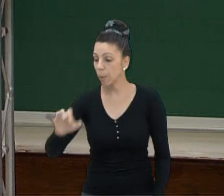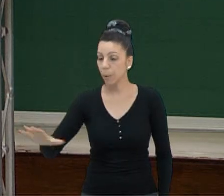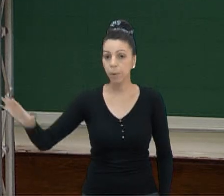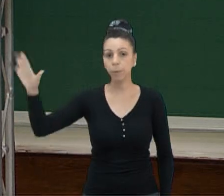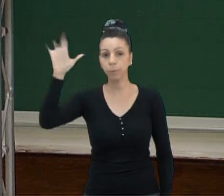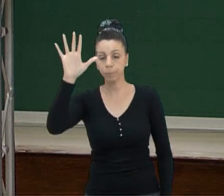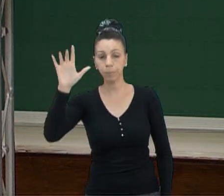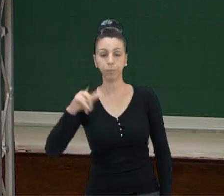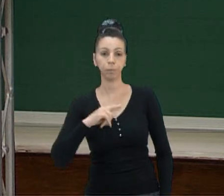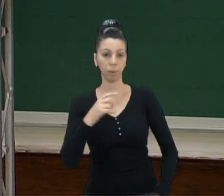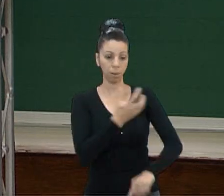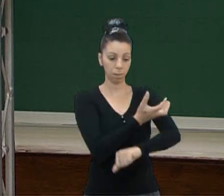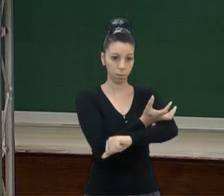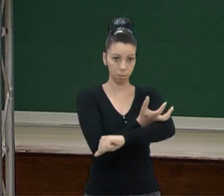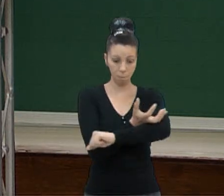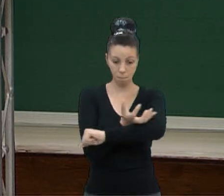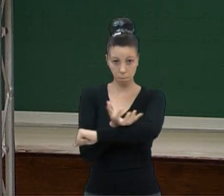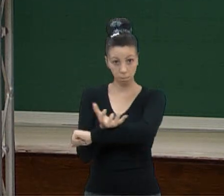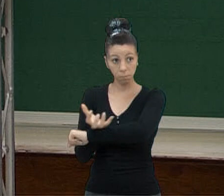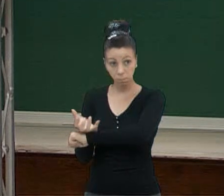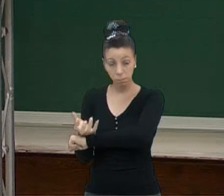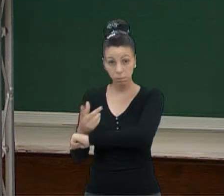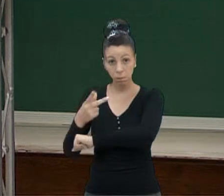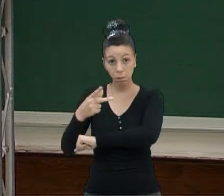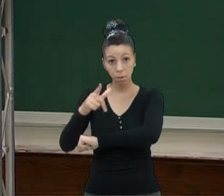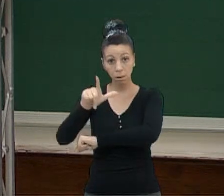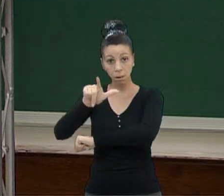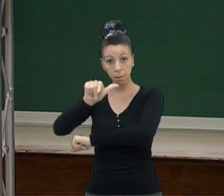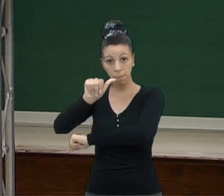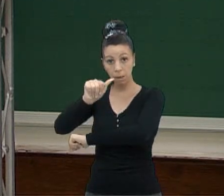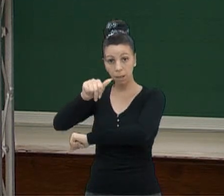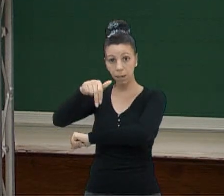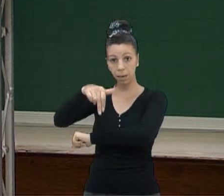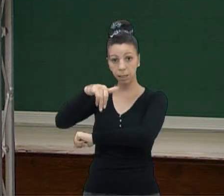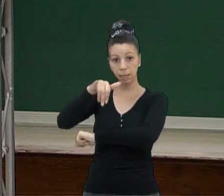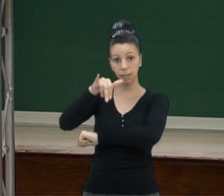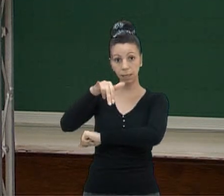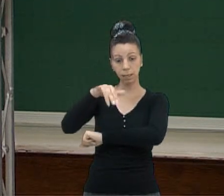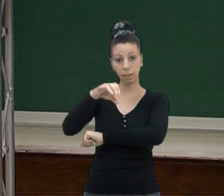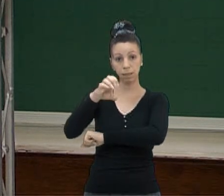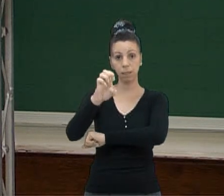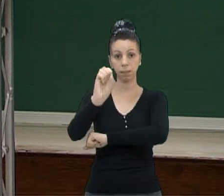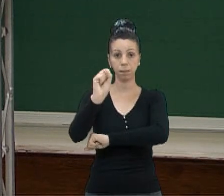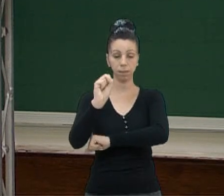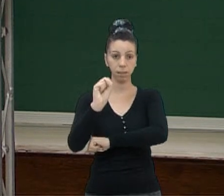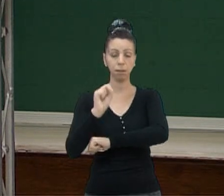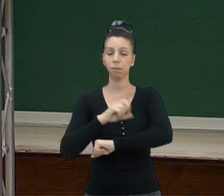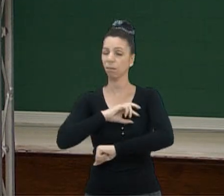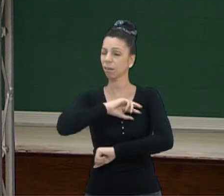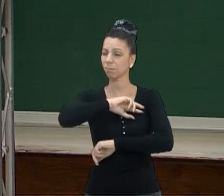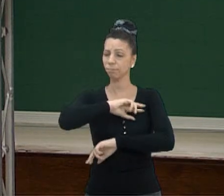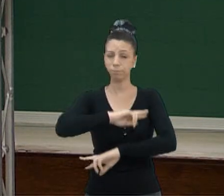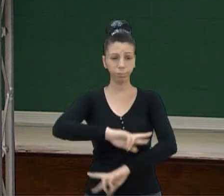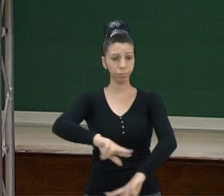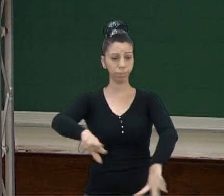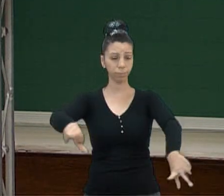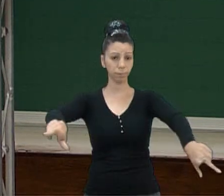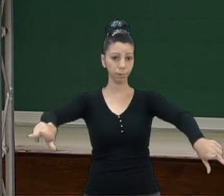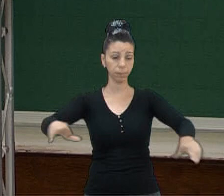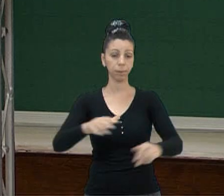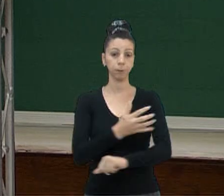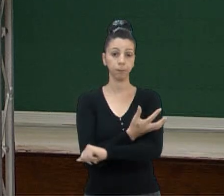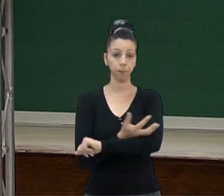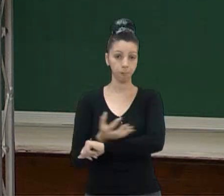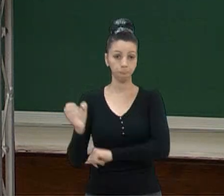das planícies, nós vimos que existem vastas áreas de planície, eu posso classificar como Europa